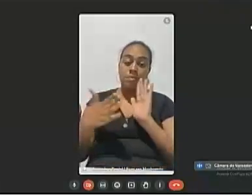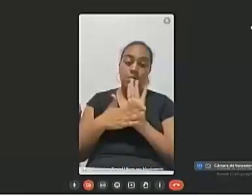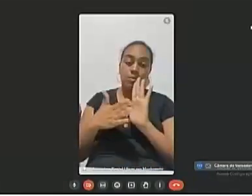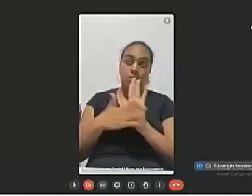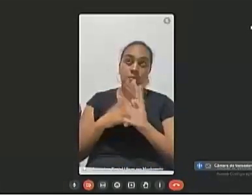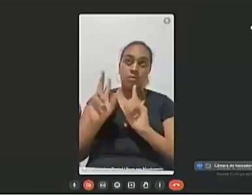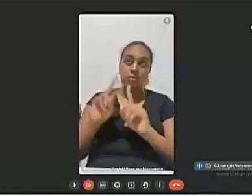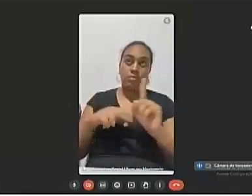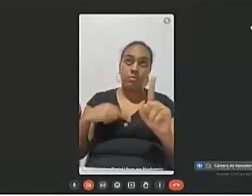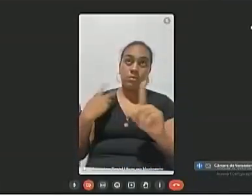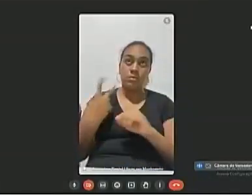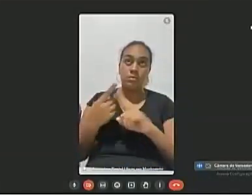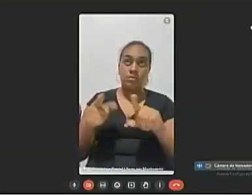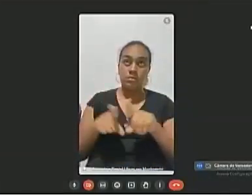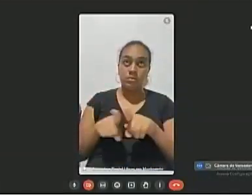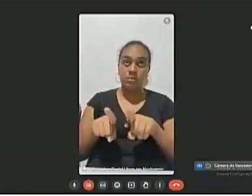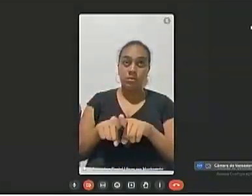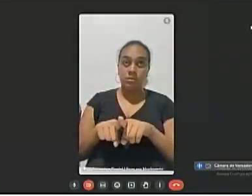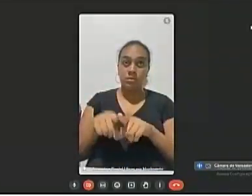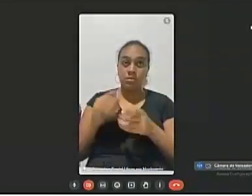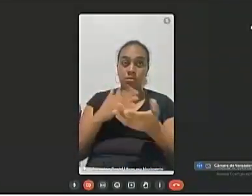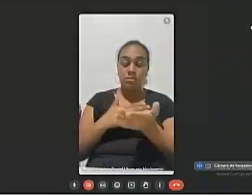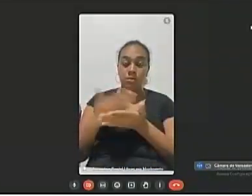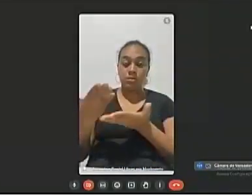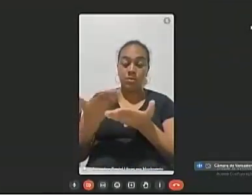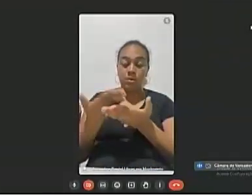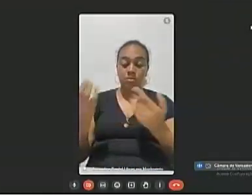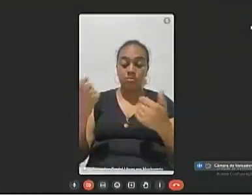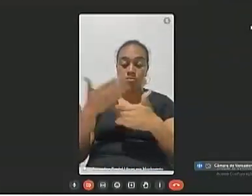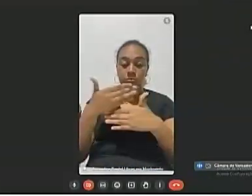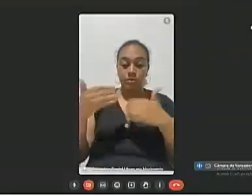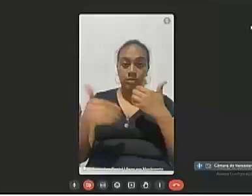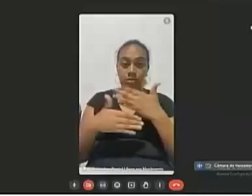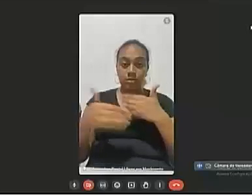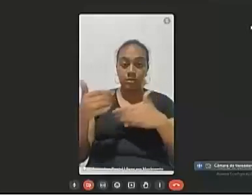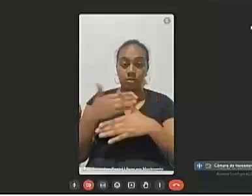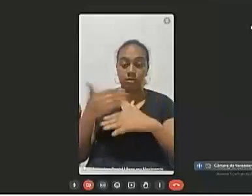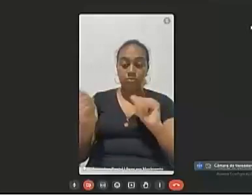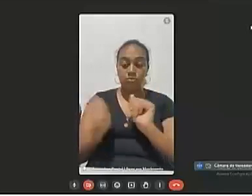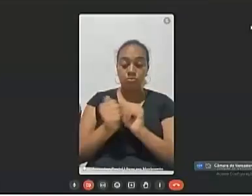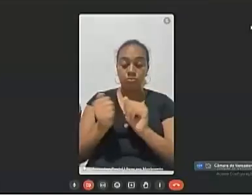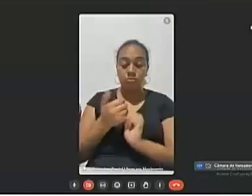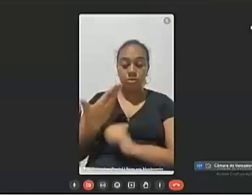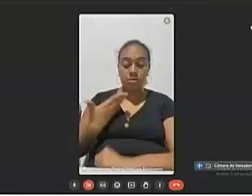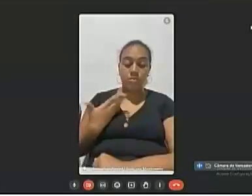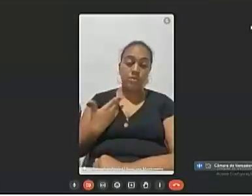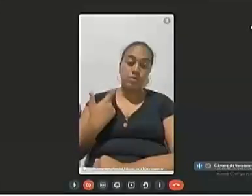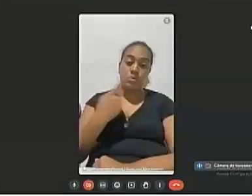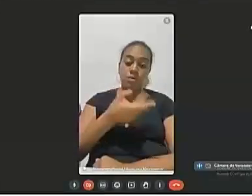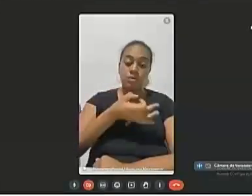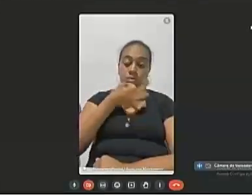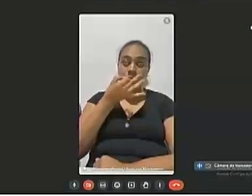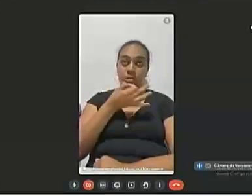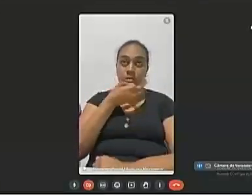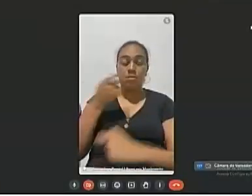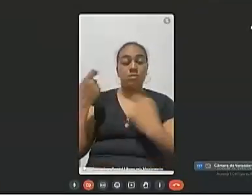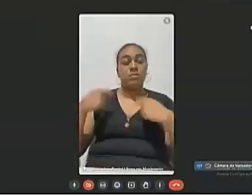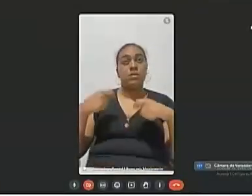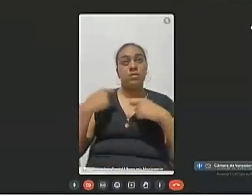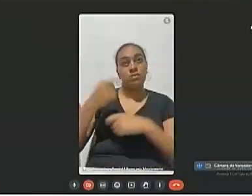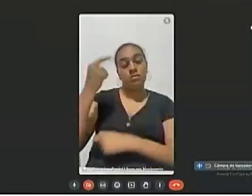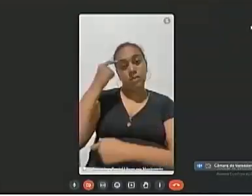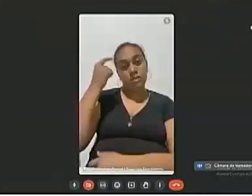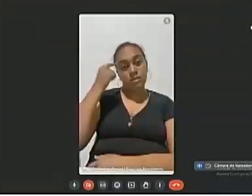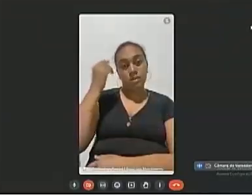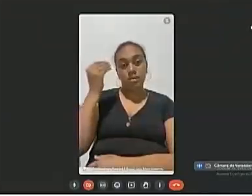duplicação ali. O que eu pensei agora, esse slide eu montei junto com o Dago, mas é a minha opinião pessoal. Tem que se pensar em tentar